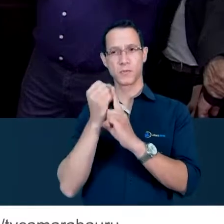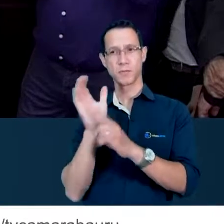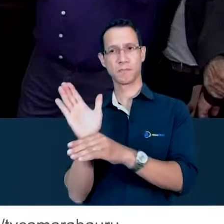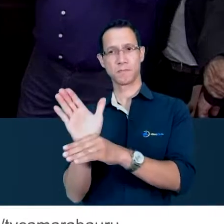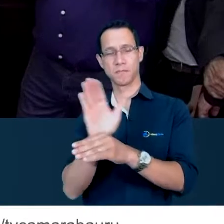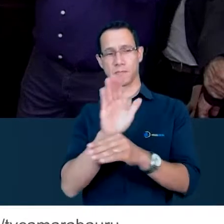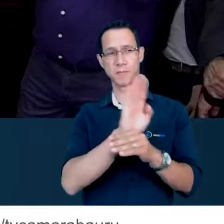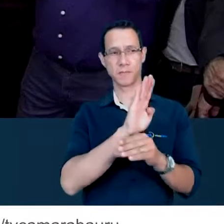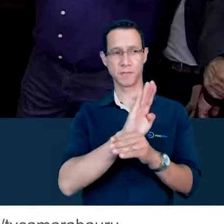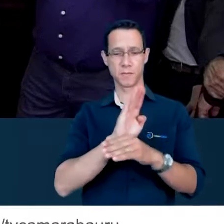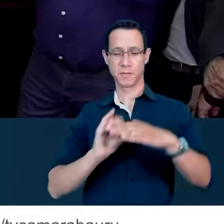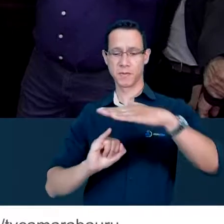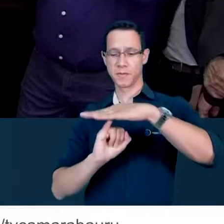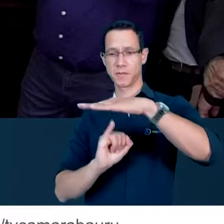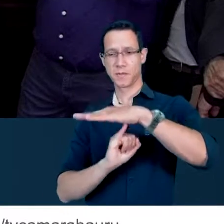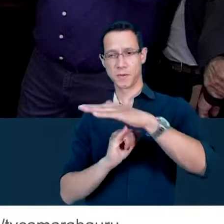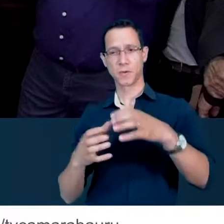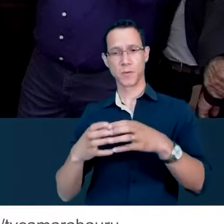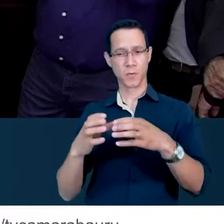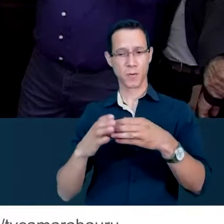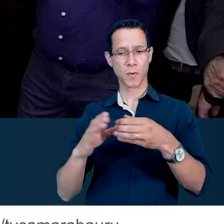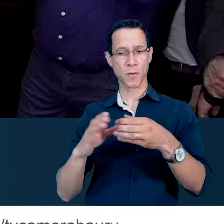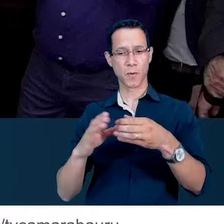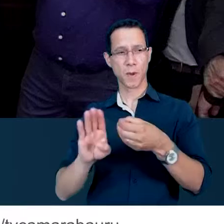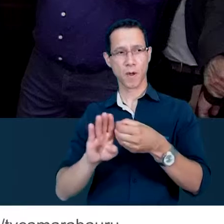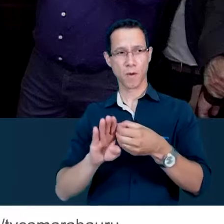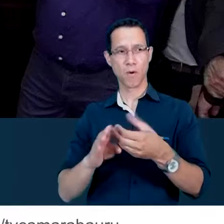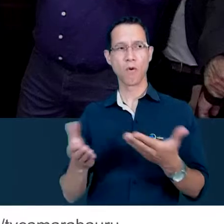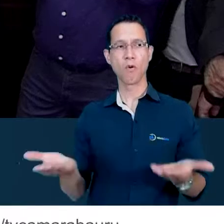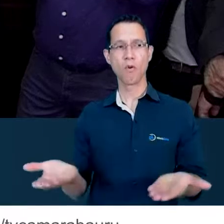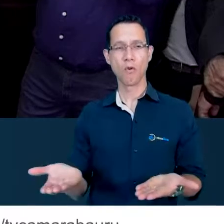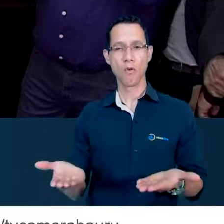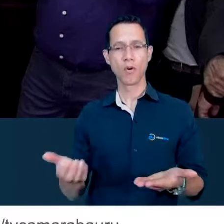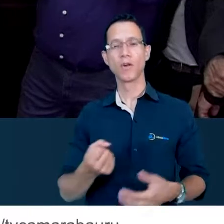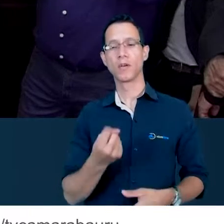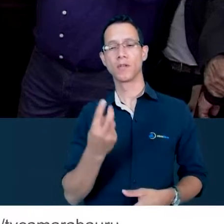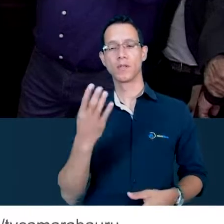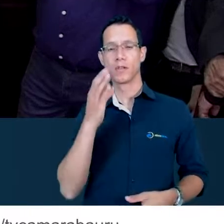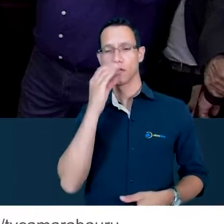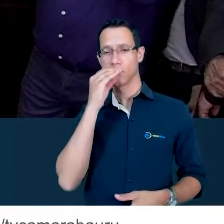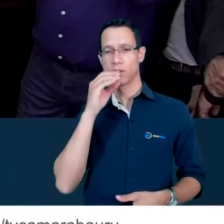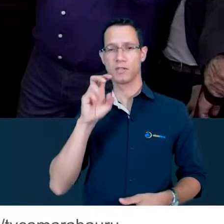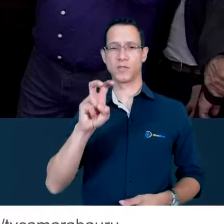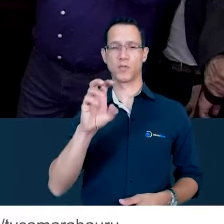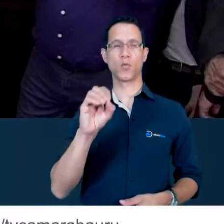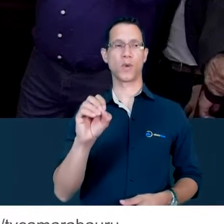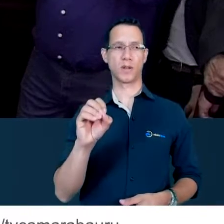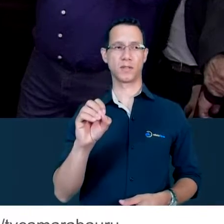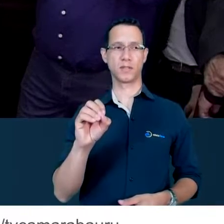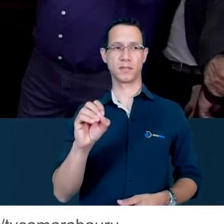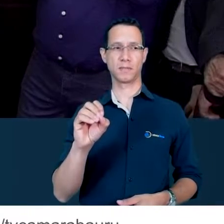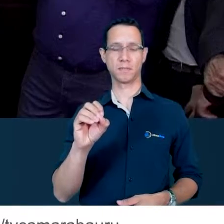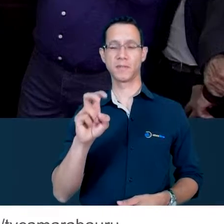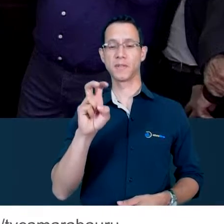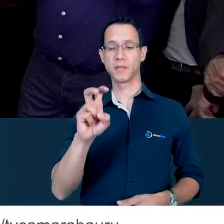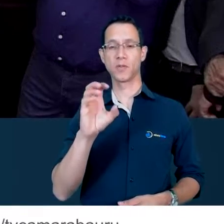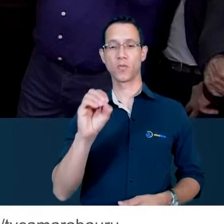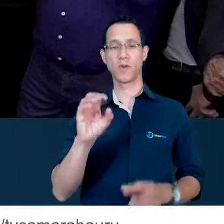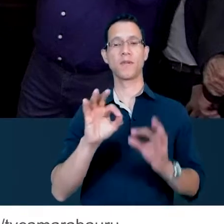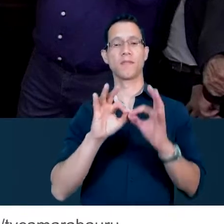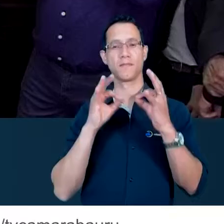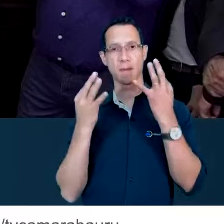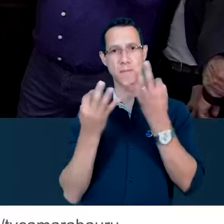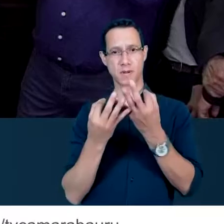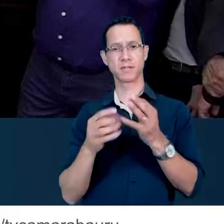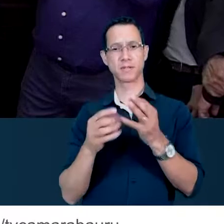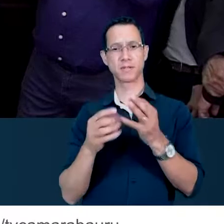bairro e conta hoje com mais de 50 funcionários, ou seja, são 50 famílias que desfrutam de todas